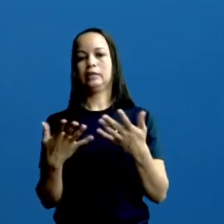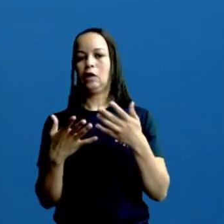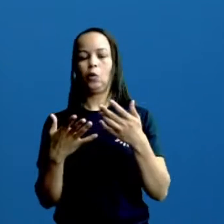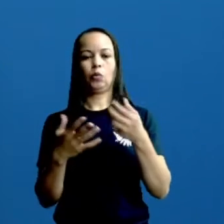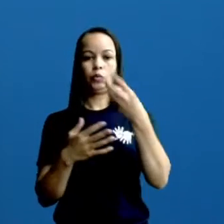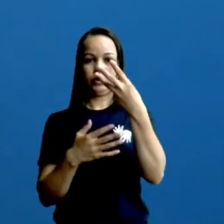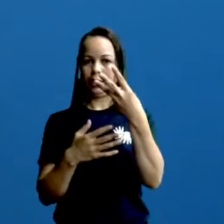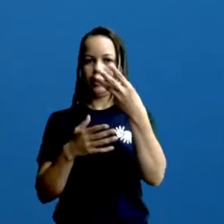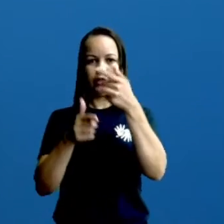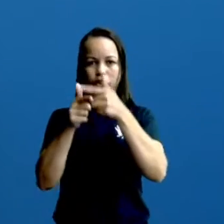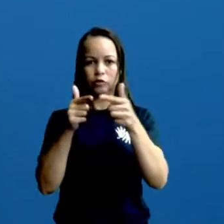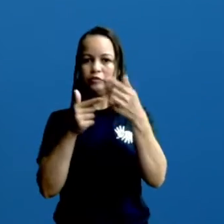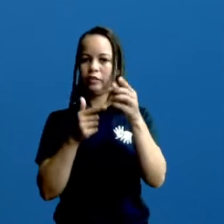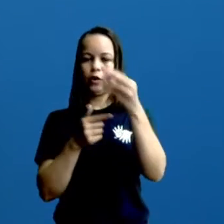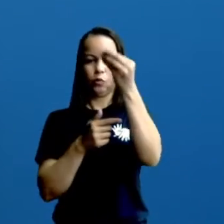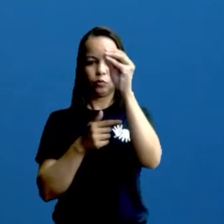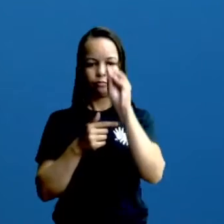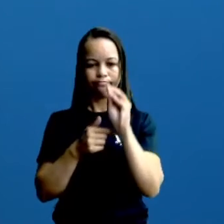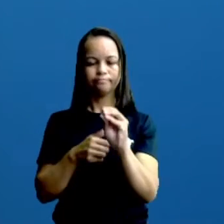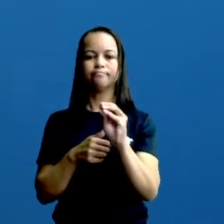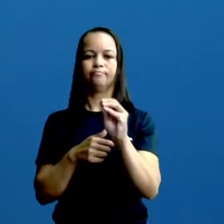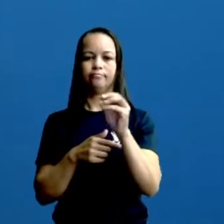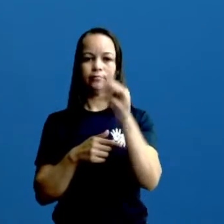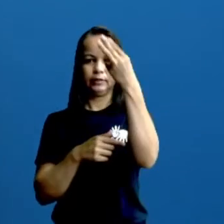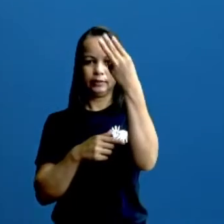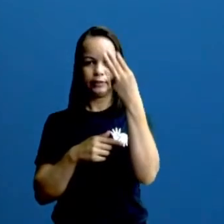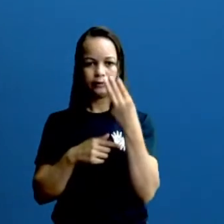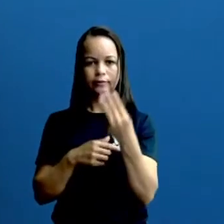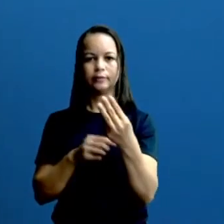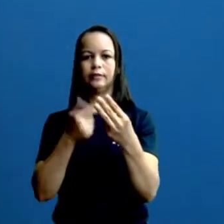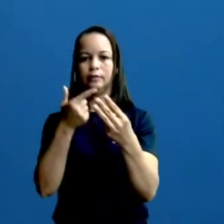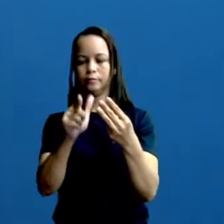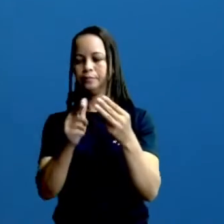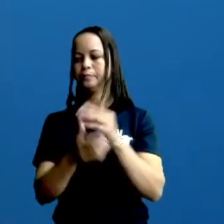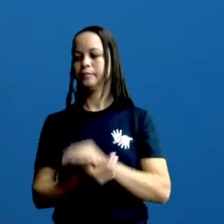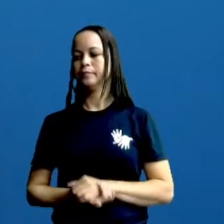não divide o 3, repete o 3 aqui embaixo. Muito bem.